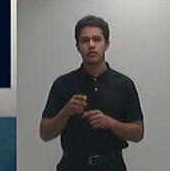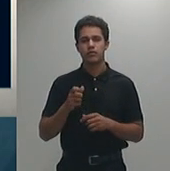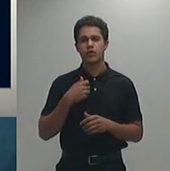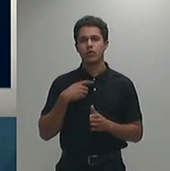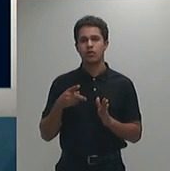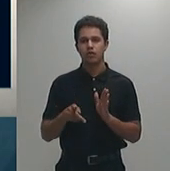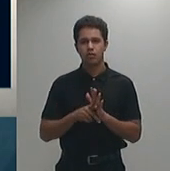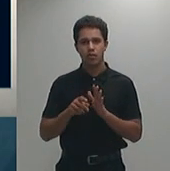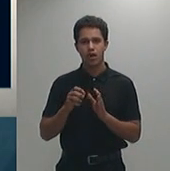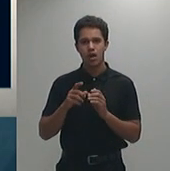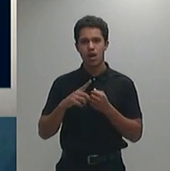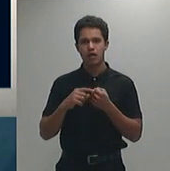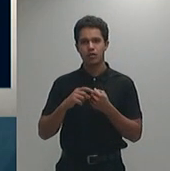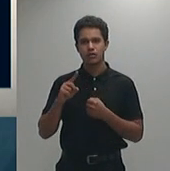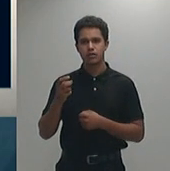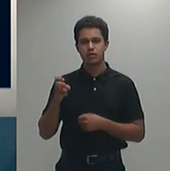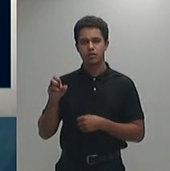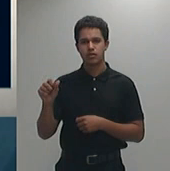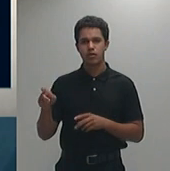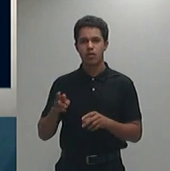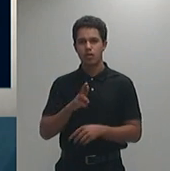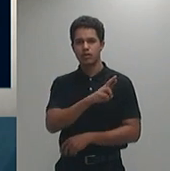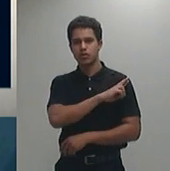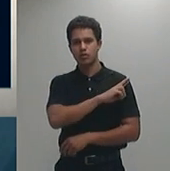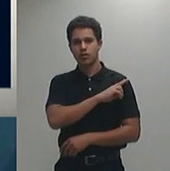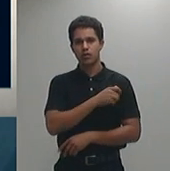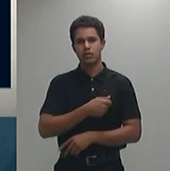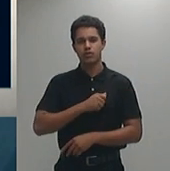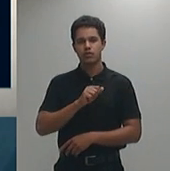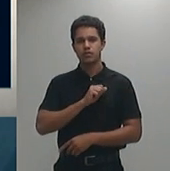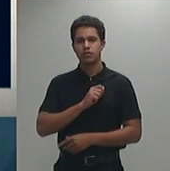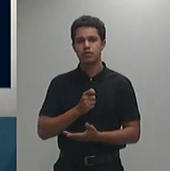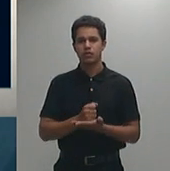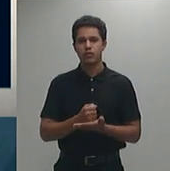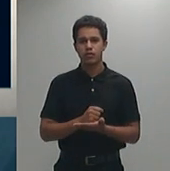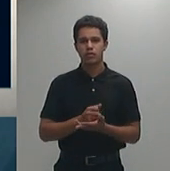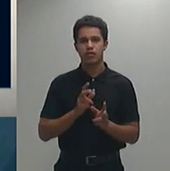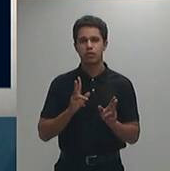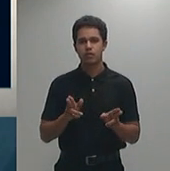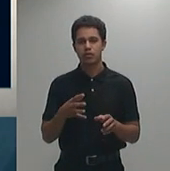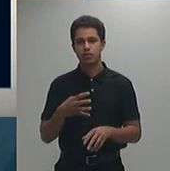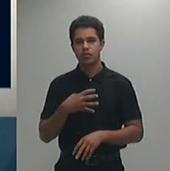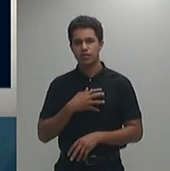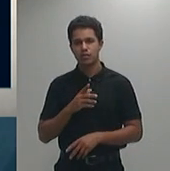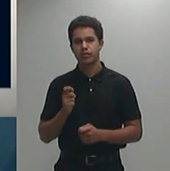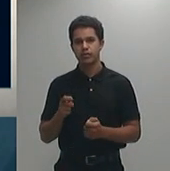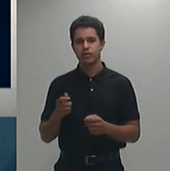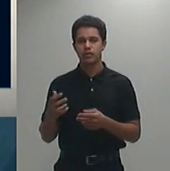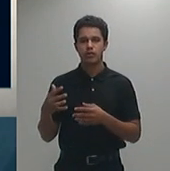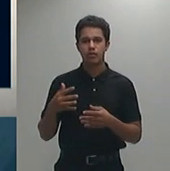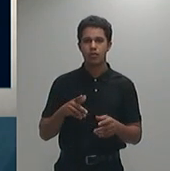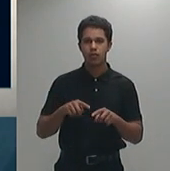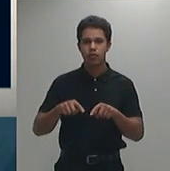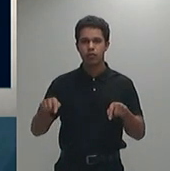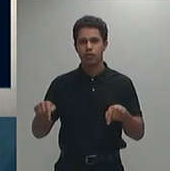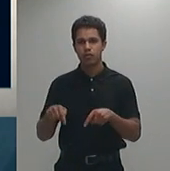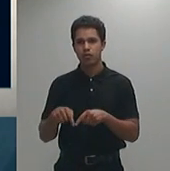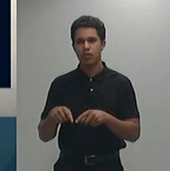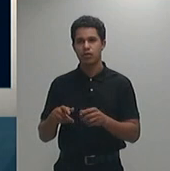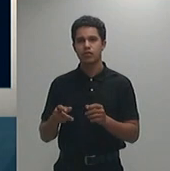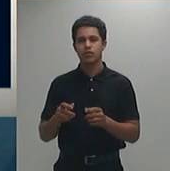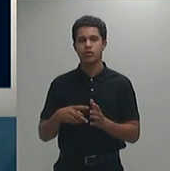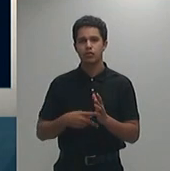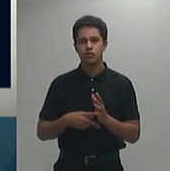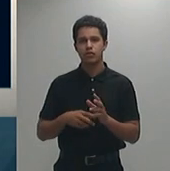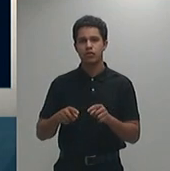ação social de responsabilidade civil dos controladores que de igual modo objetivo a recomposição do patrimônio social da companhia titular do